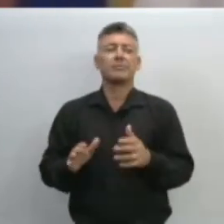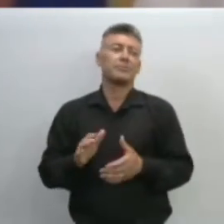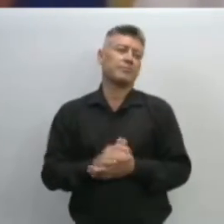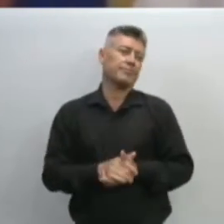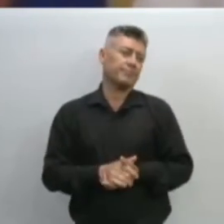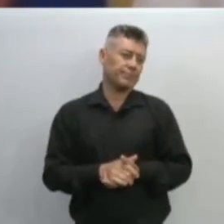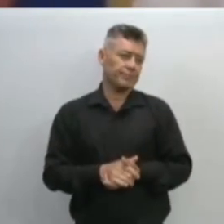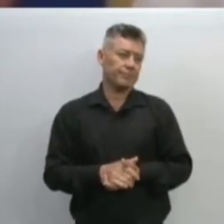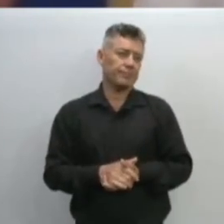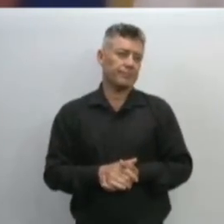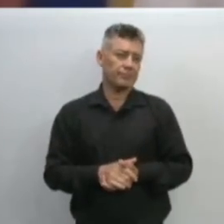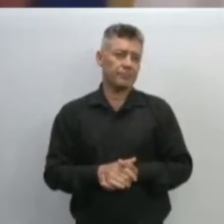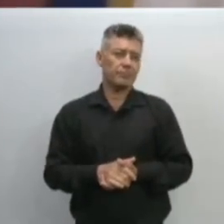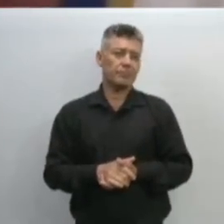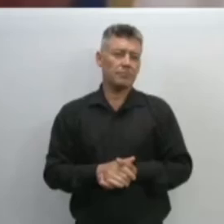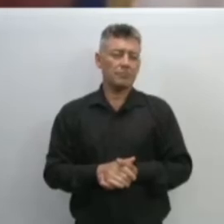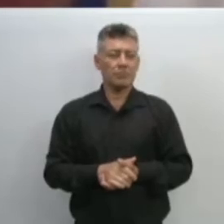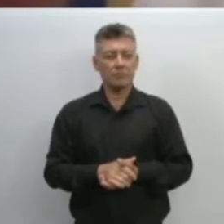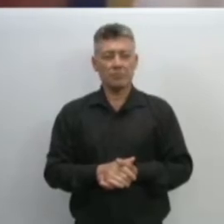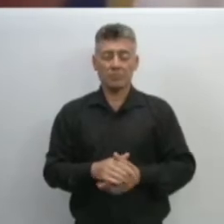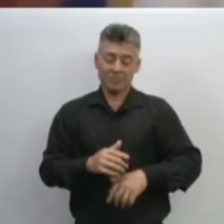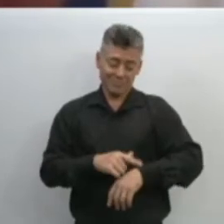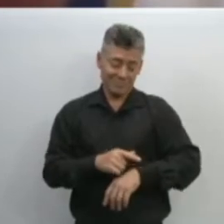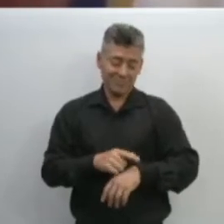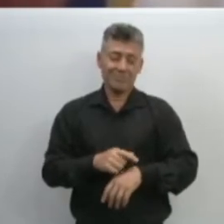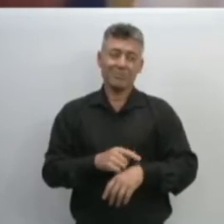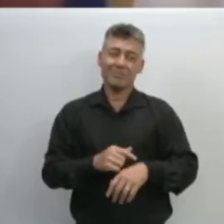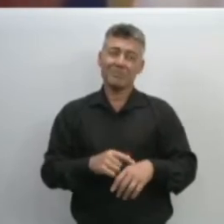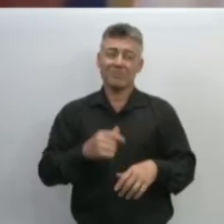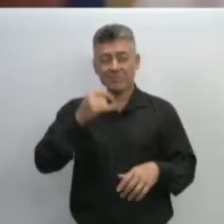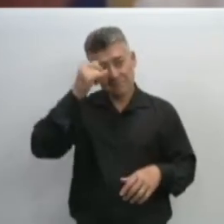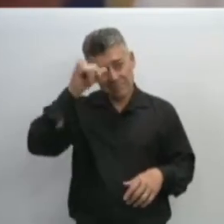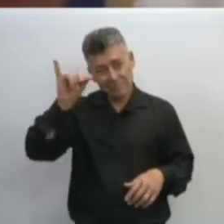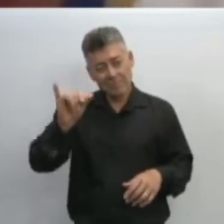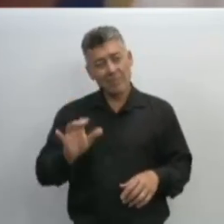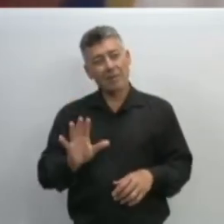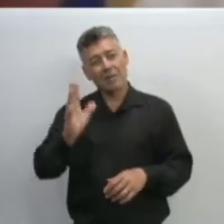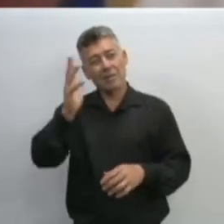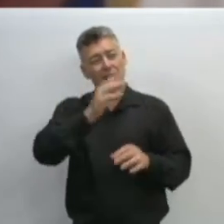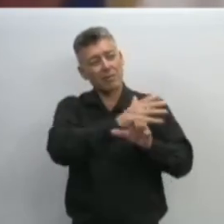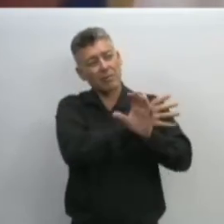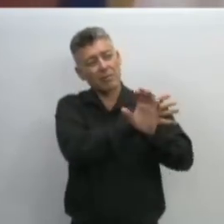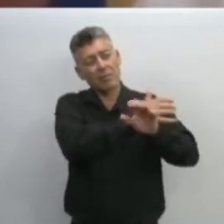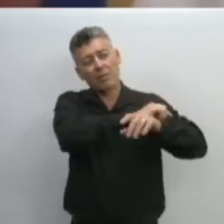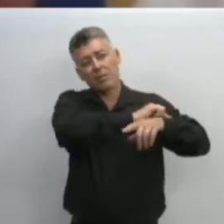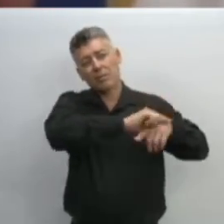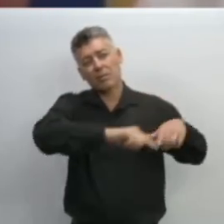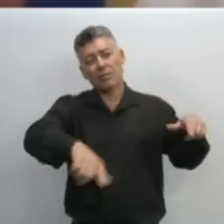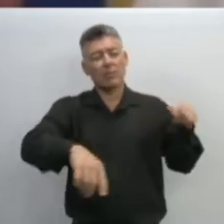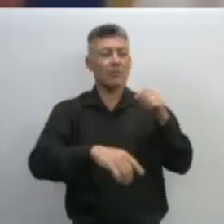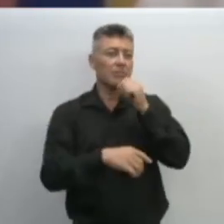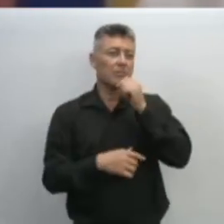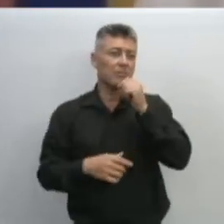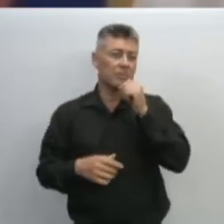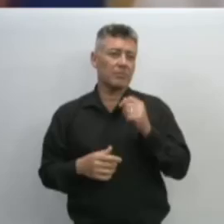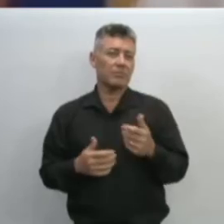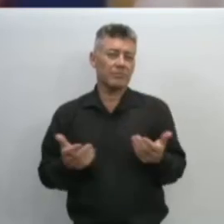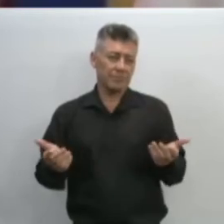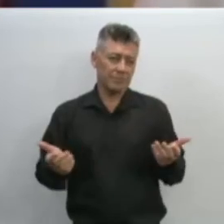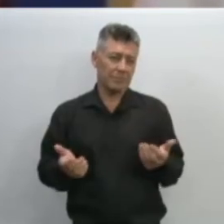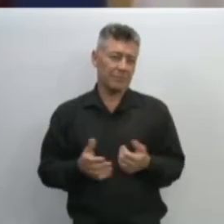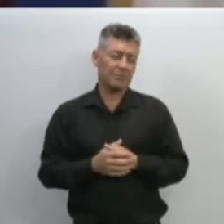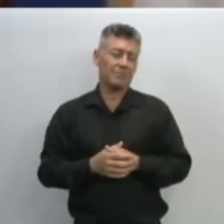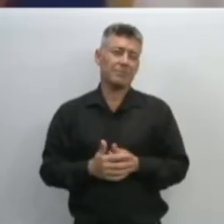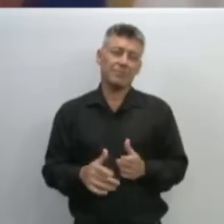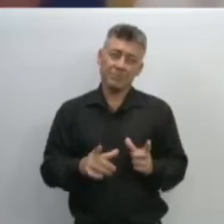rápido, né? E nós temos que correr contra o tempo para evitar que essas áreas não sejam mais recuperáveis. Então, nós estamos aí com